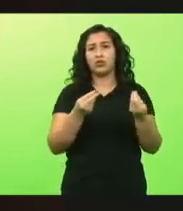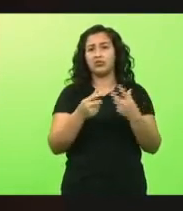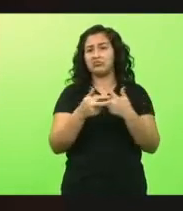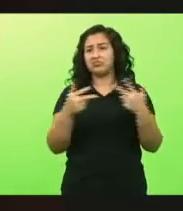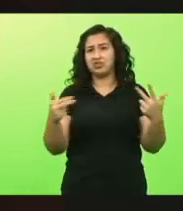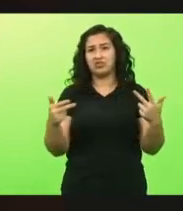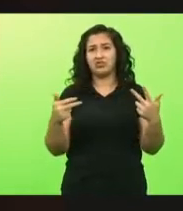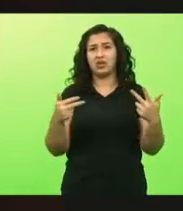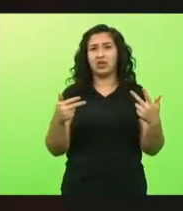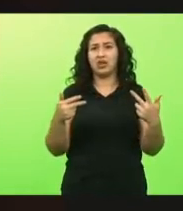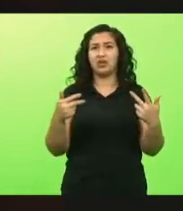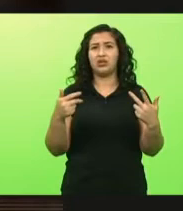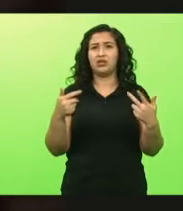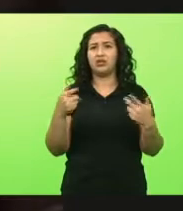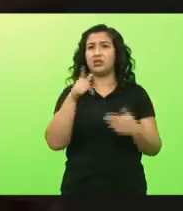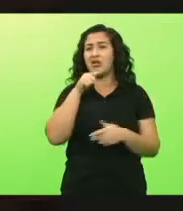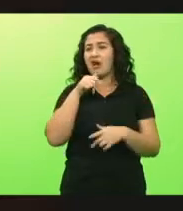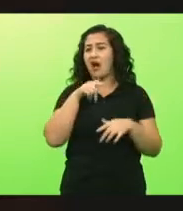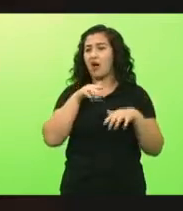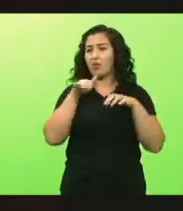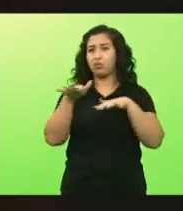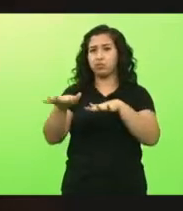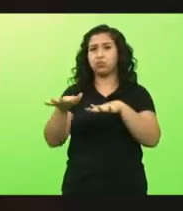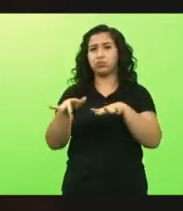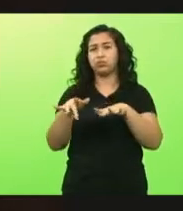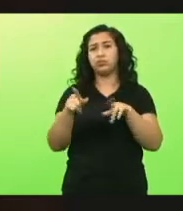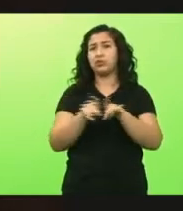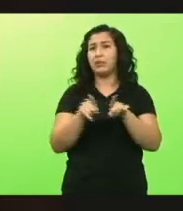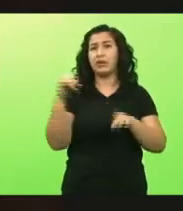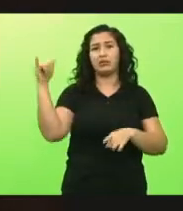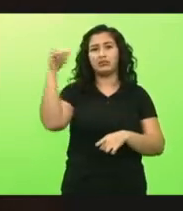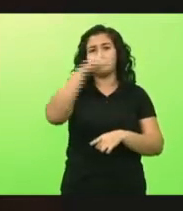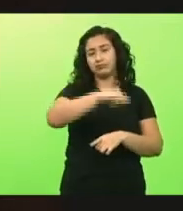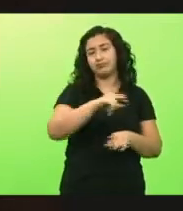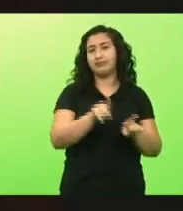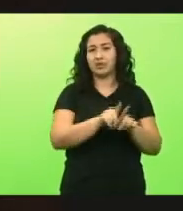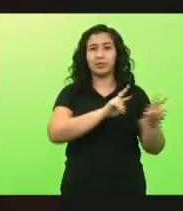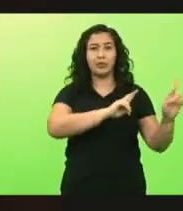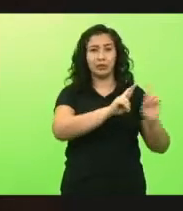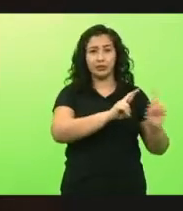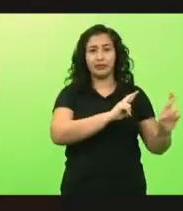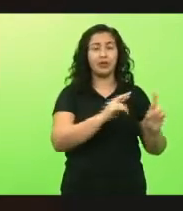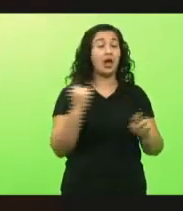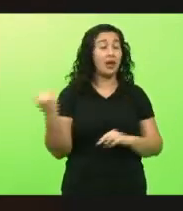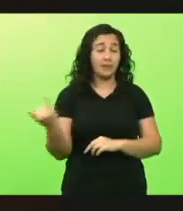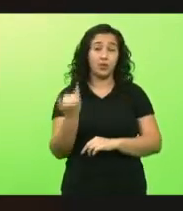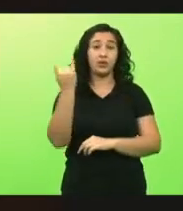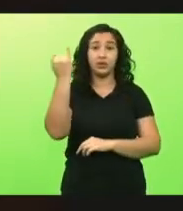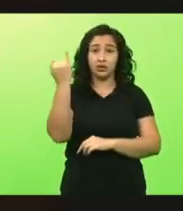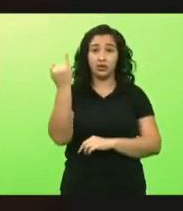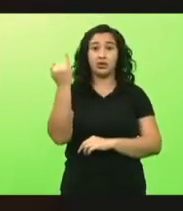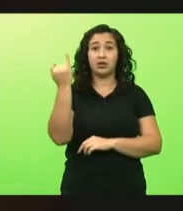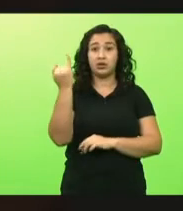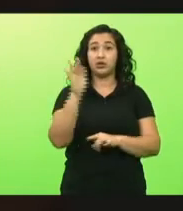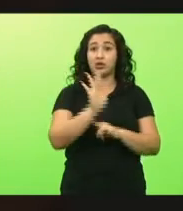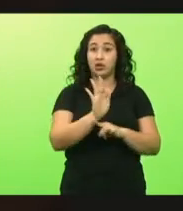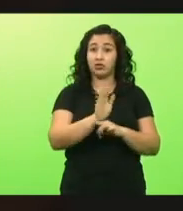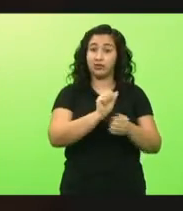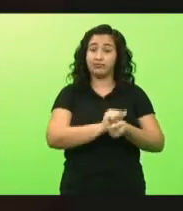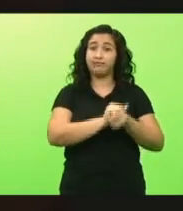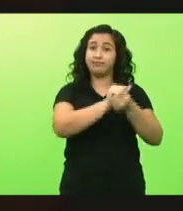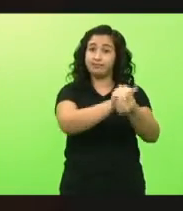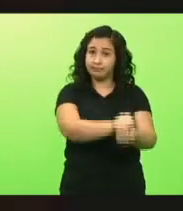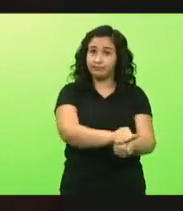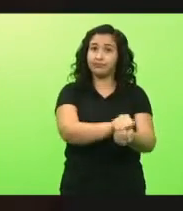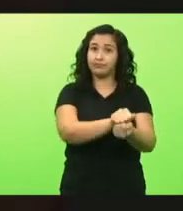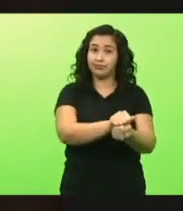marítima como por vias aéreas e terrestres em relação à BR-101. Por isso que é super importante hipotecarmos esse apoio ao prefeito